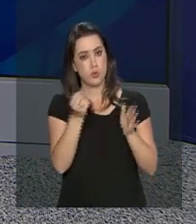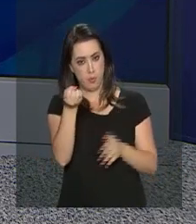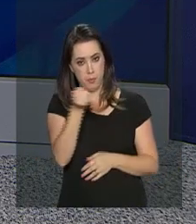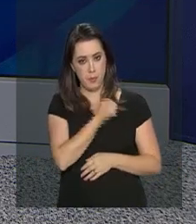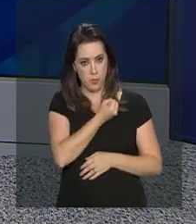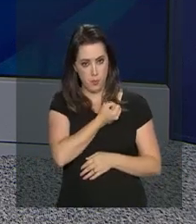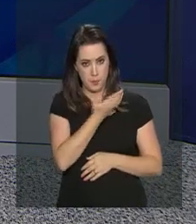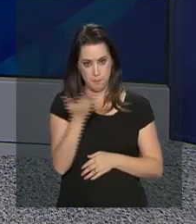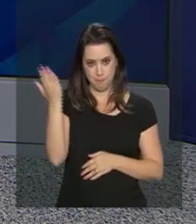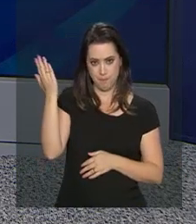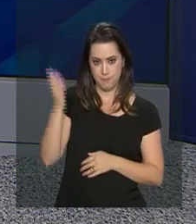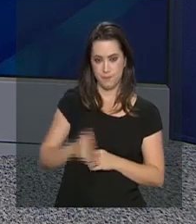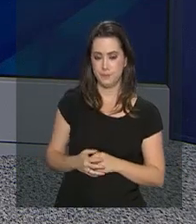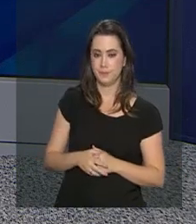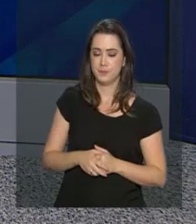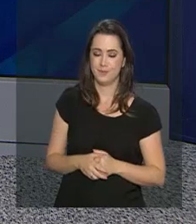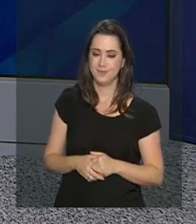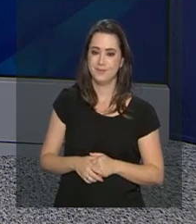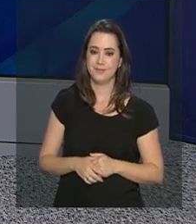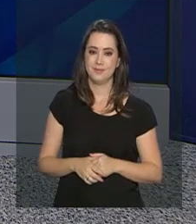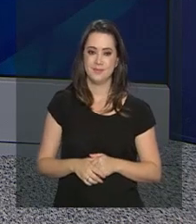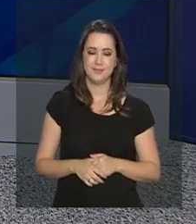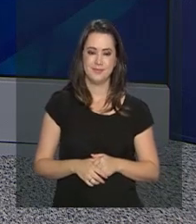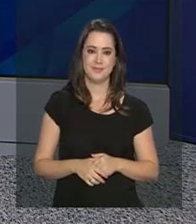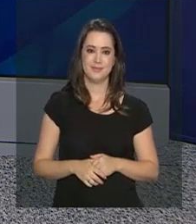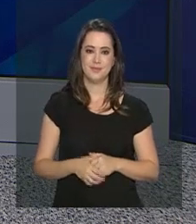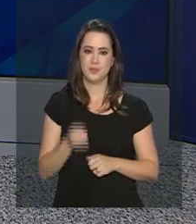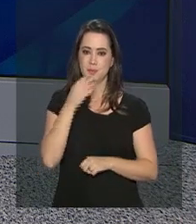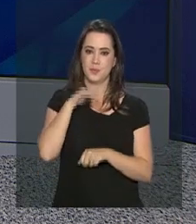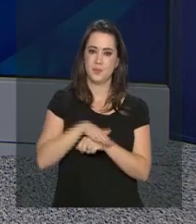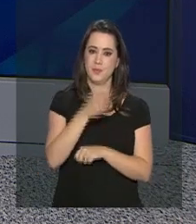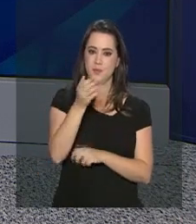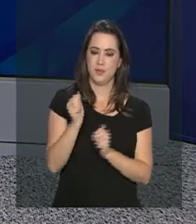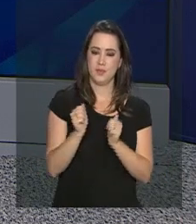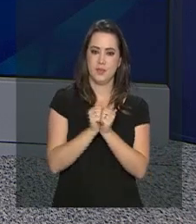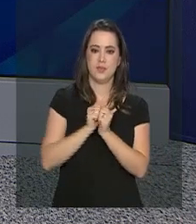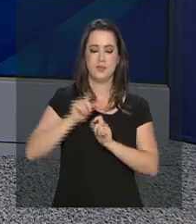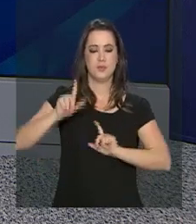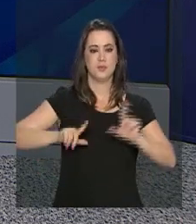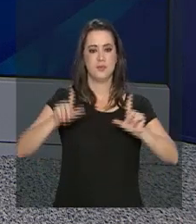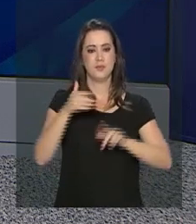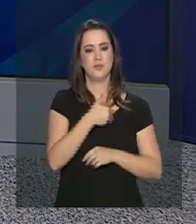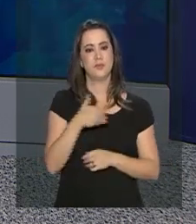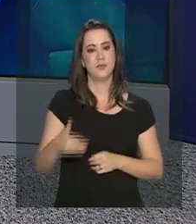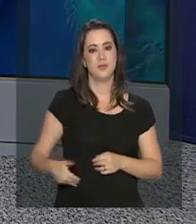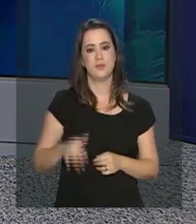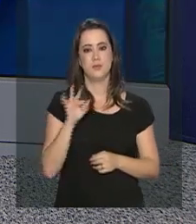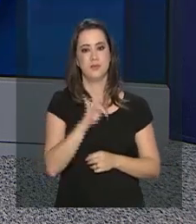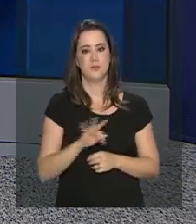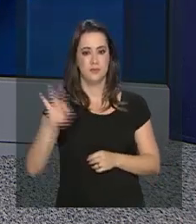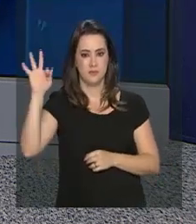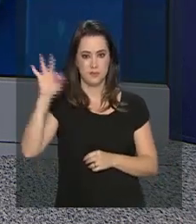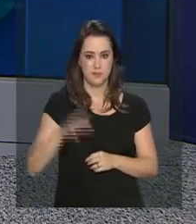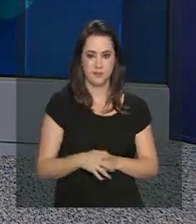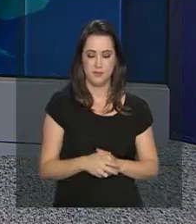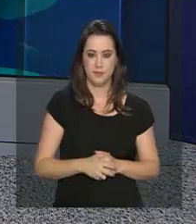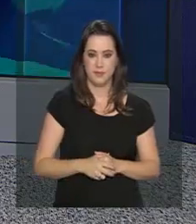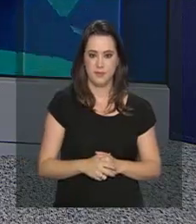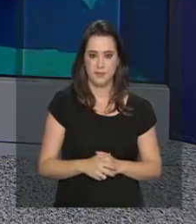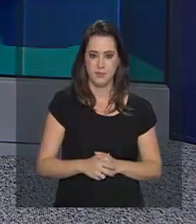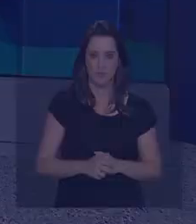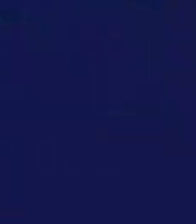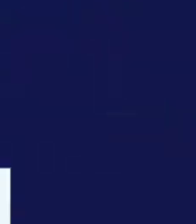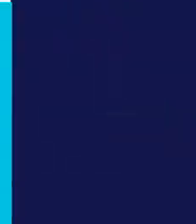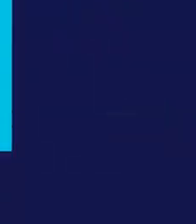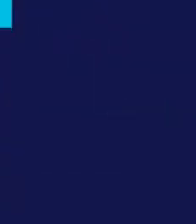1998 67 8 787 uma boa noite pra você continue com a gente aqui na nbr a tv do governo federal